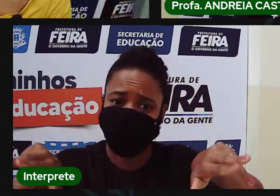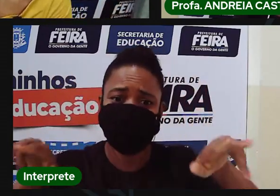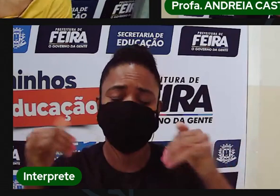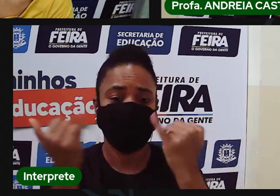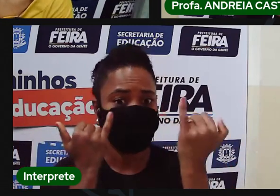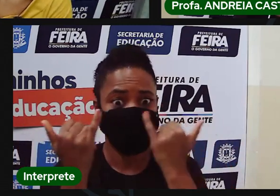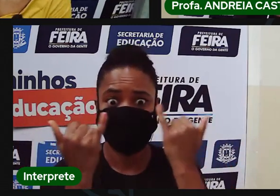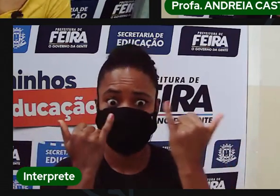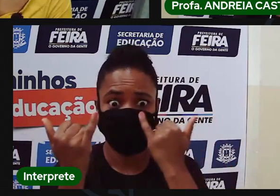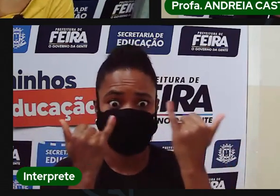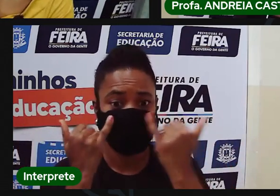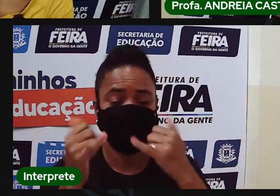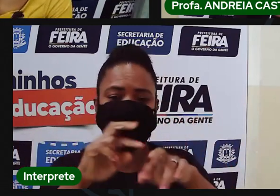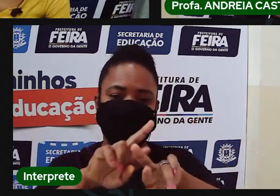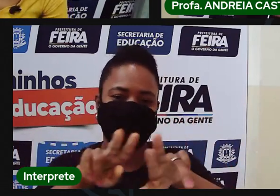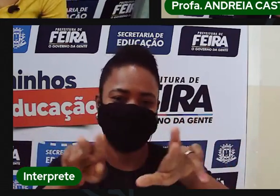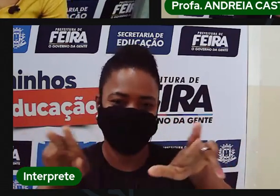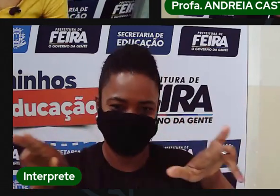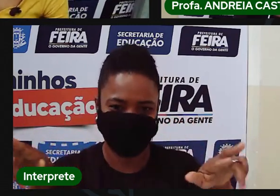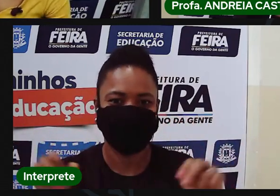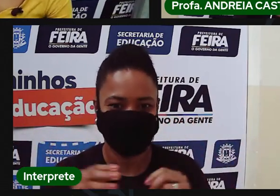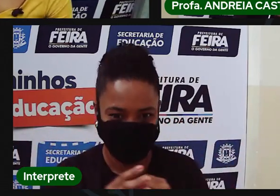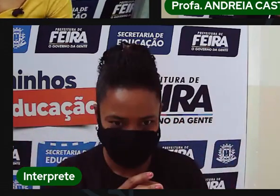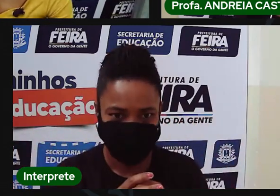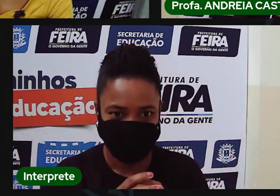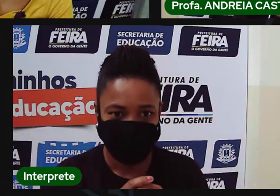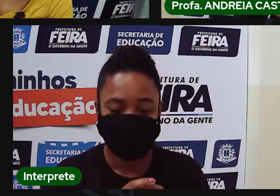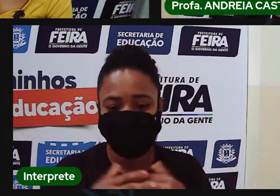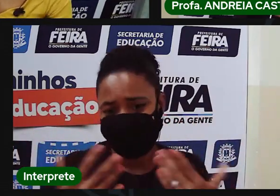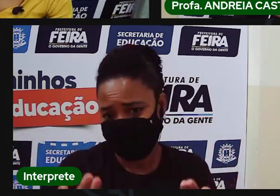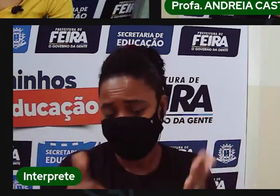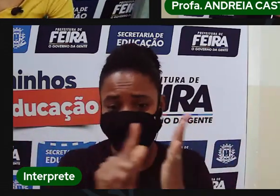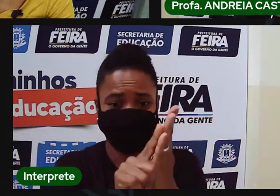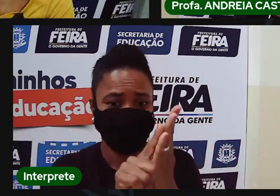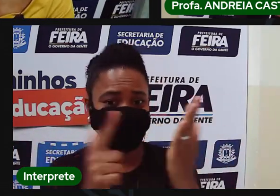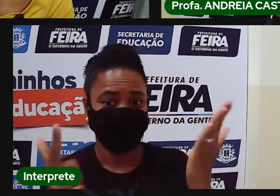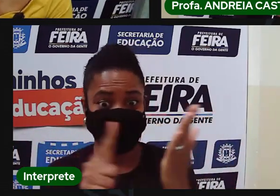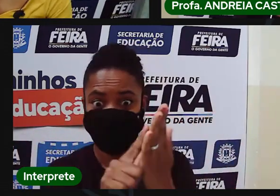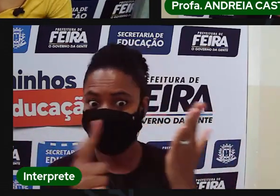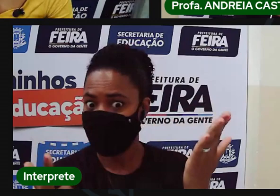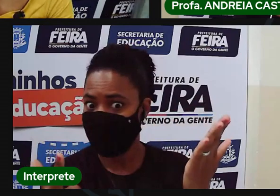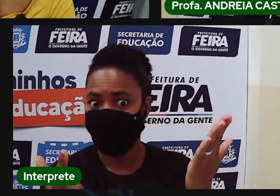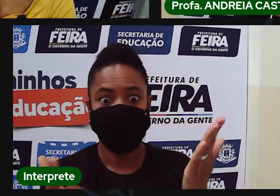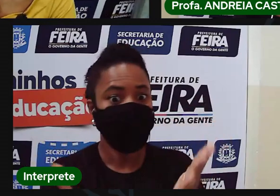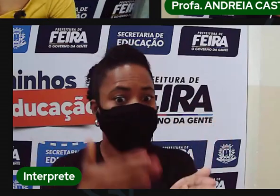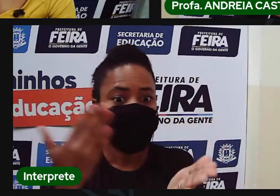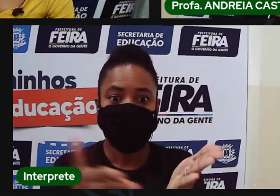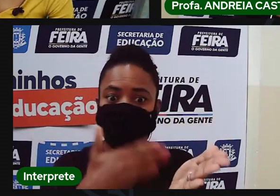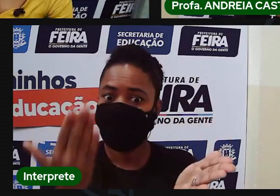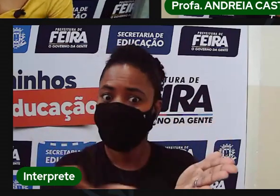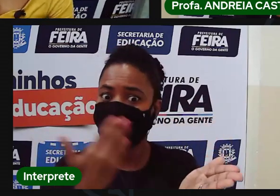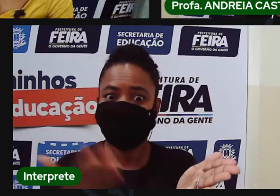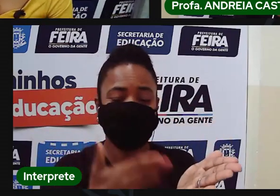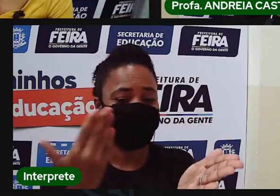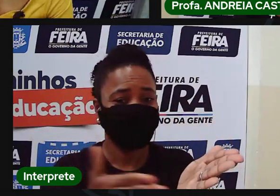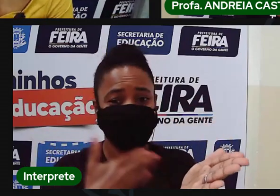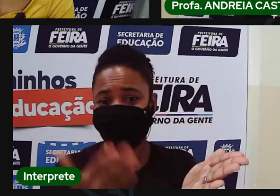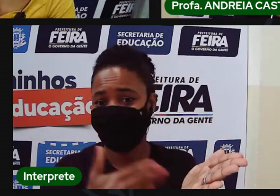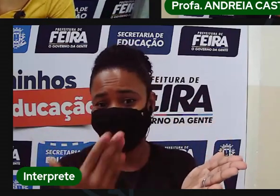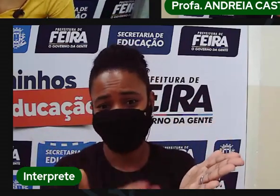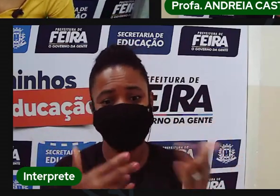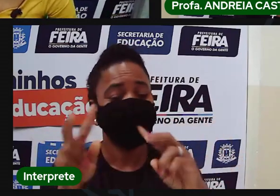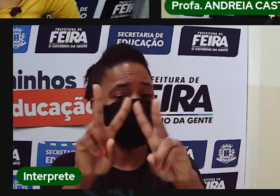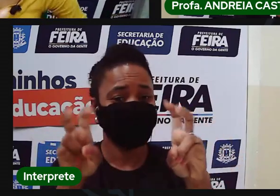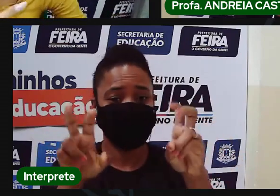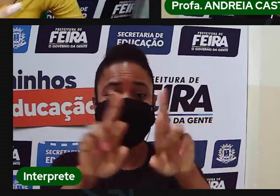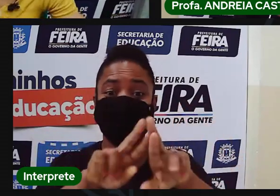informação, às vezes as pessoas ainda falam, mas jornais também, livros que a gente pode estar vendo sobre os